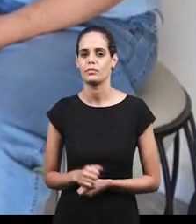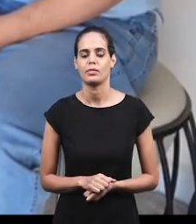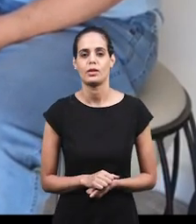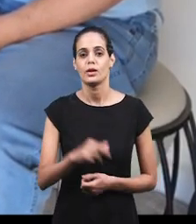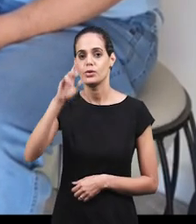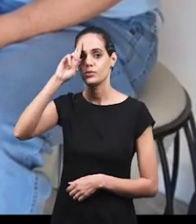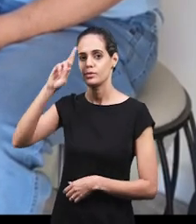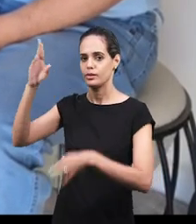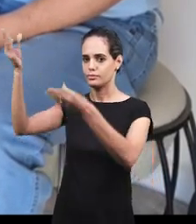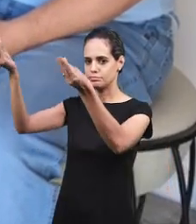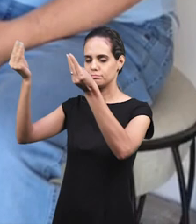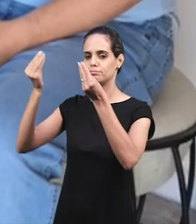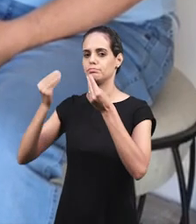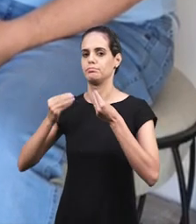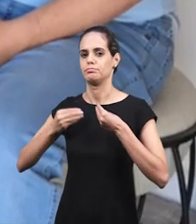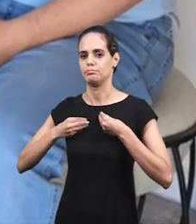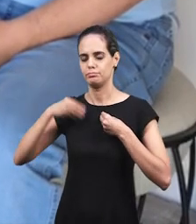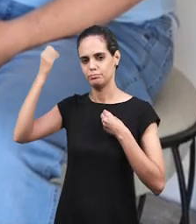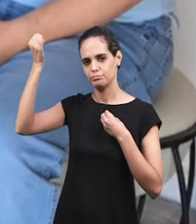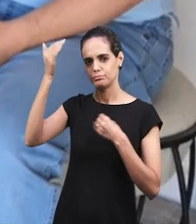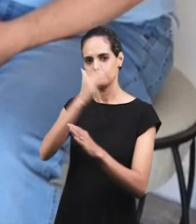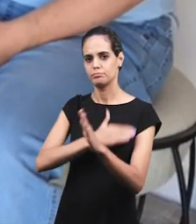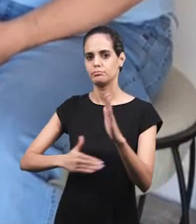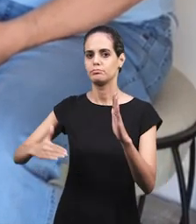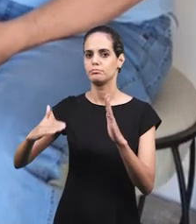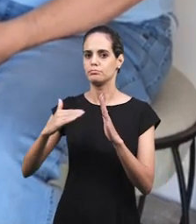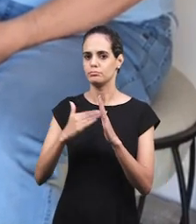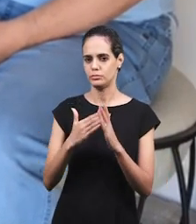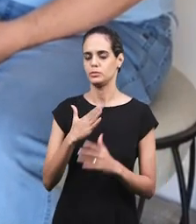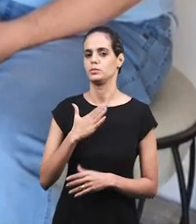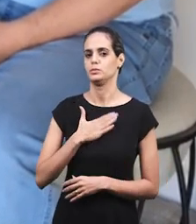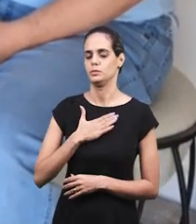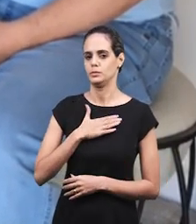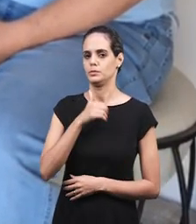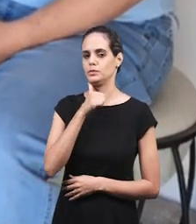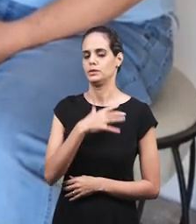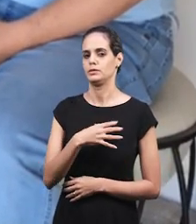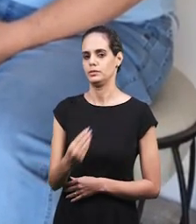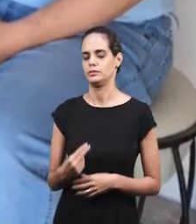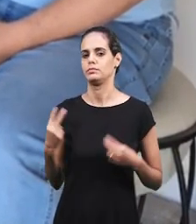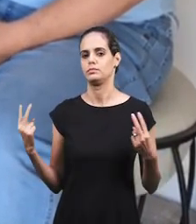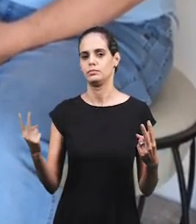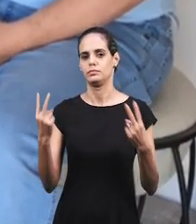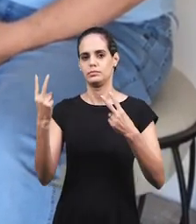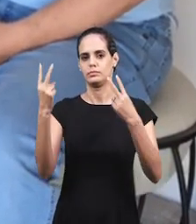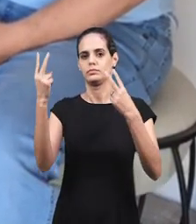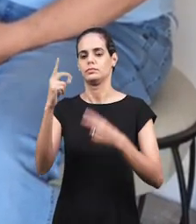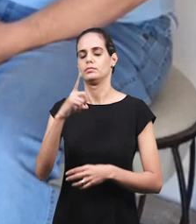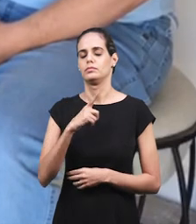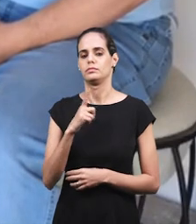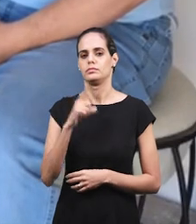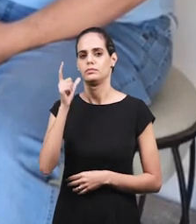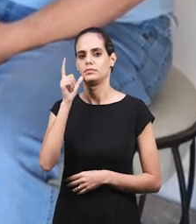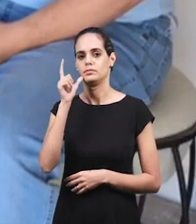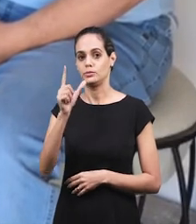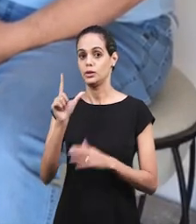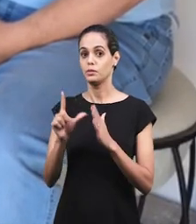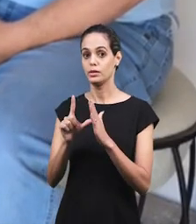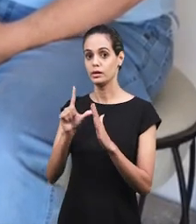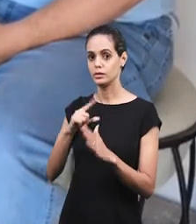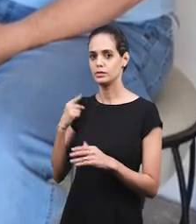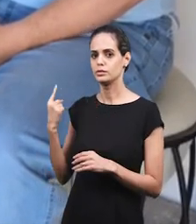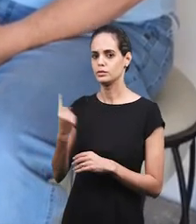o apoio que o Senhor tem nos dado. E ela tem sido vitoriosa em tudo isso porque nós, antes de tudo, nós buscamos ao